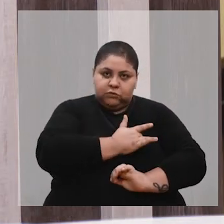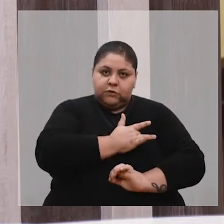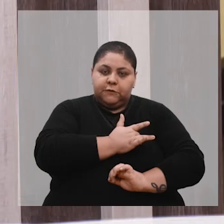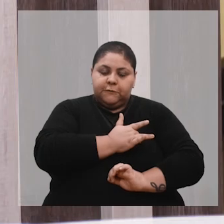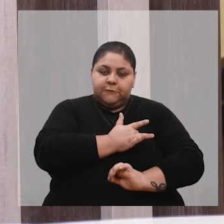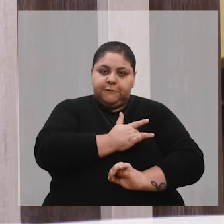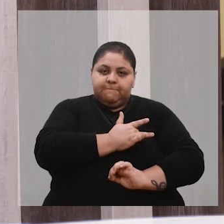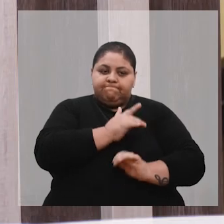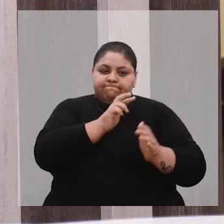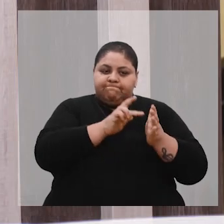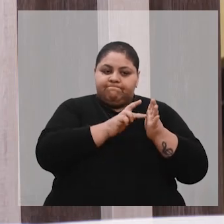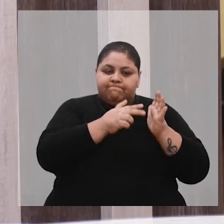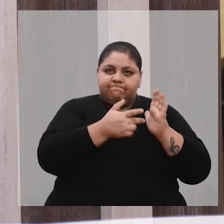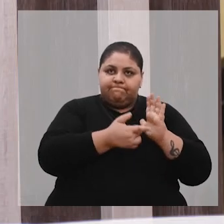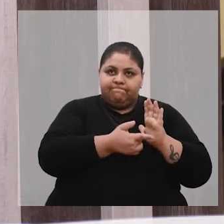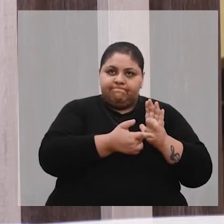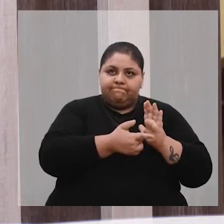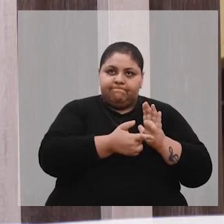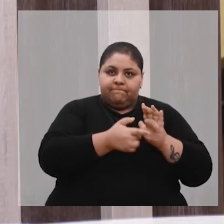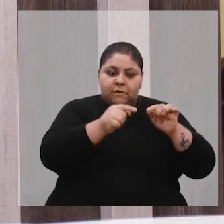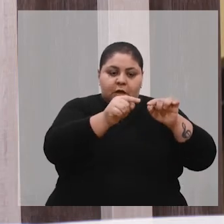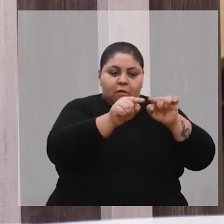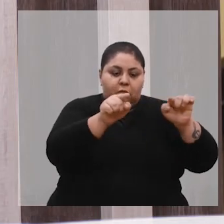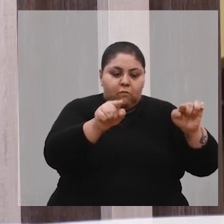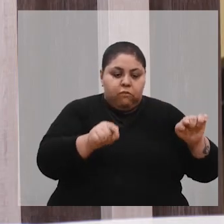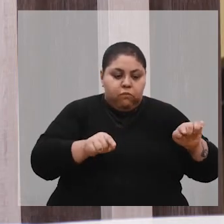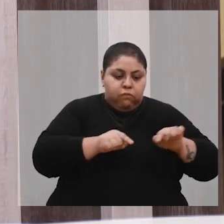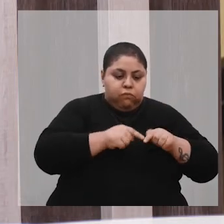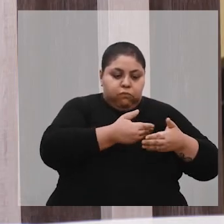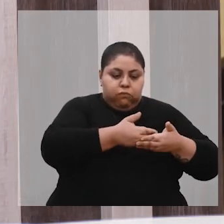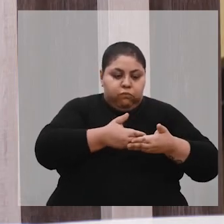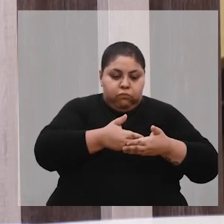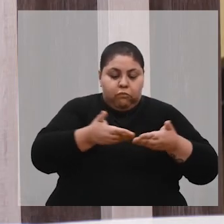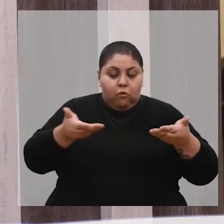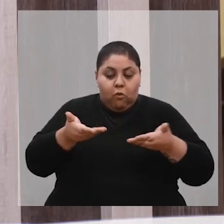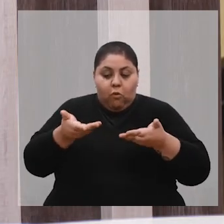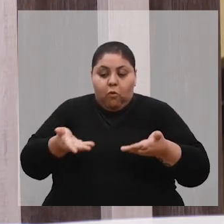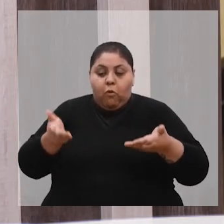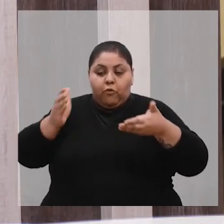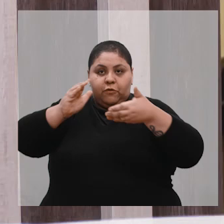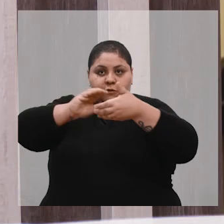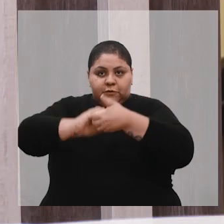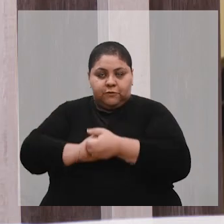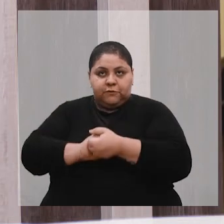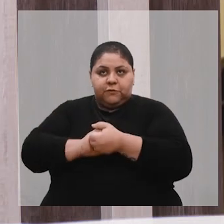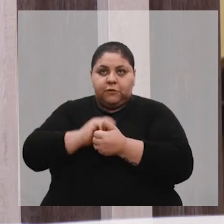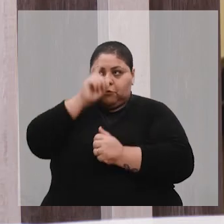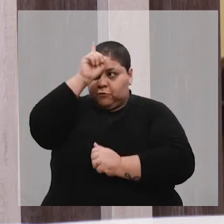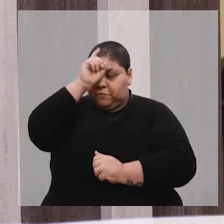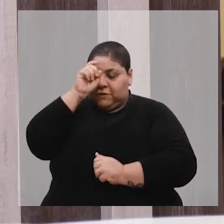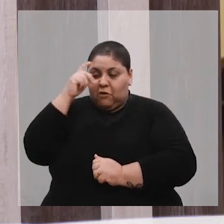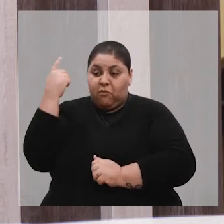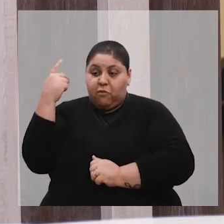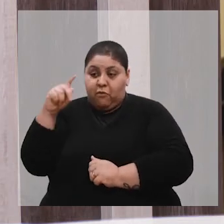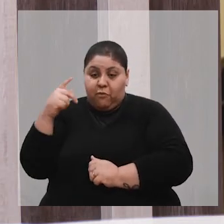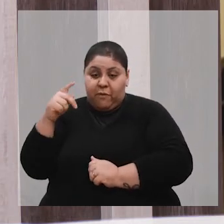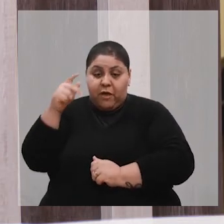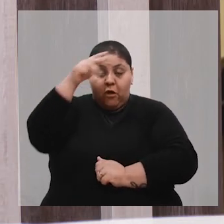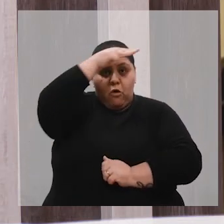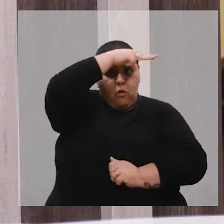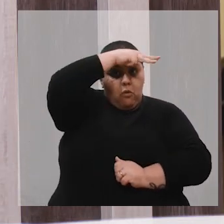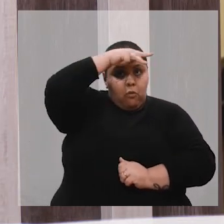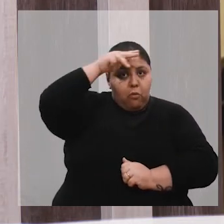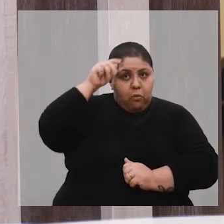deles diz respeito à unidade materno-infantil, cuja parceria com o Hospital Pompeia se encerrou e